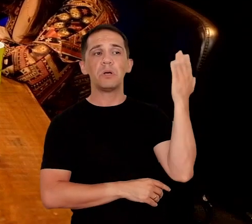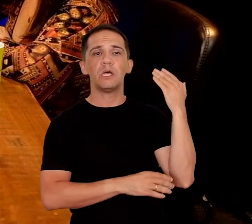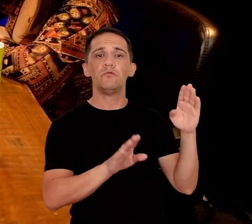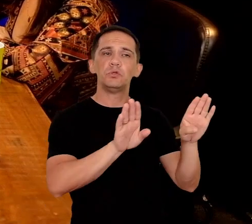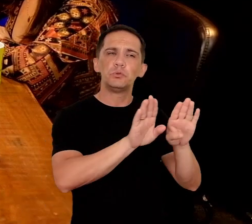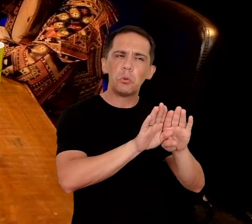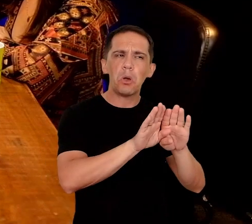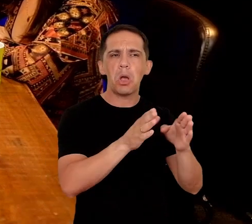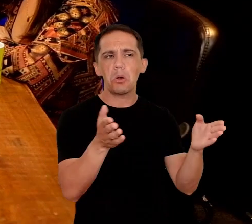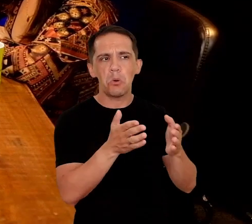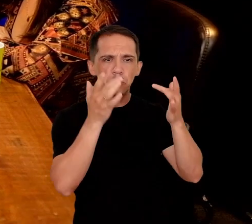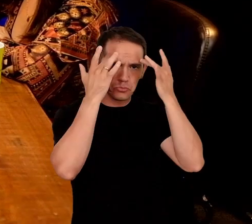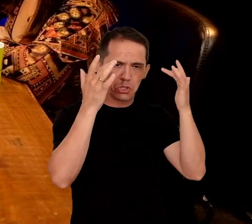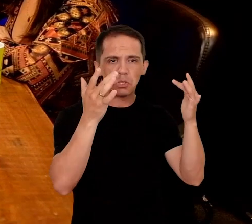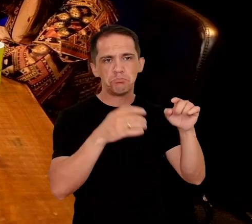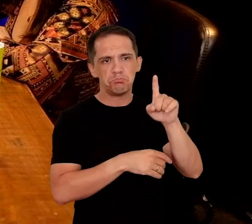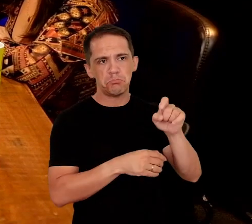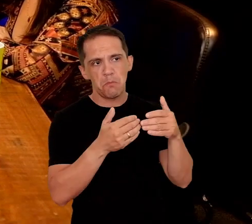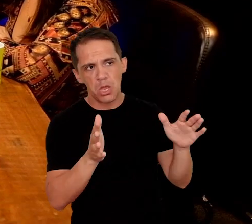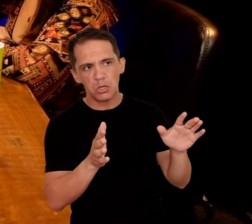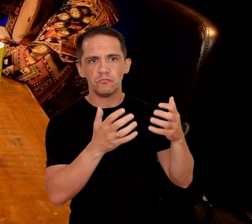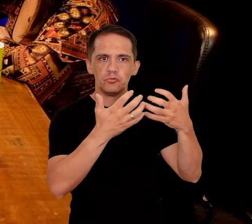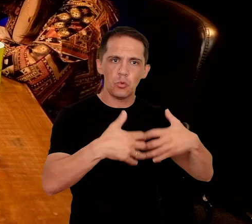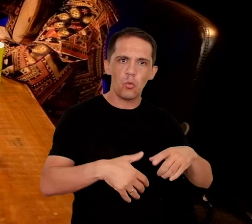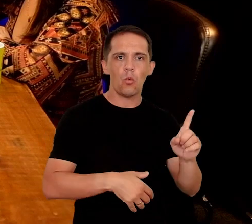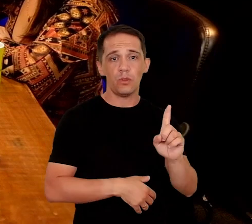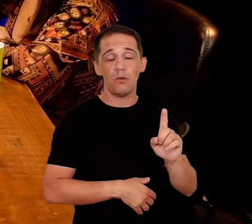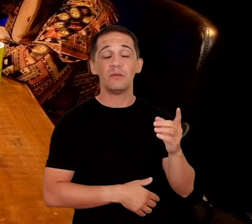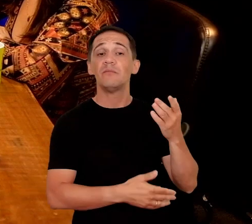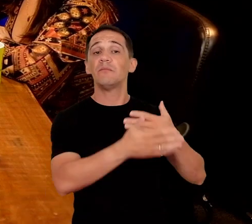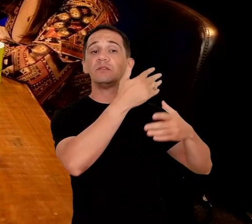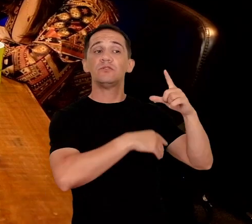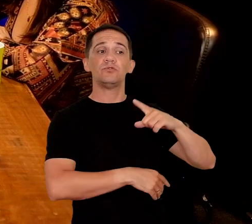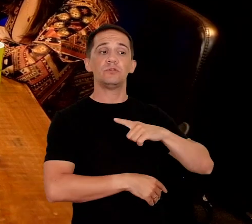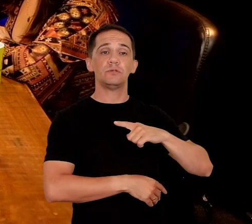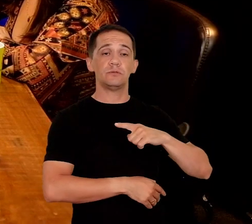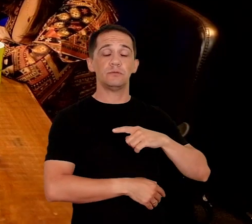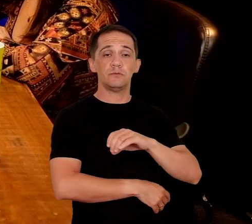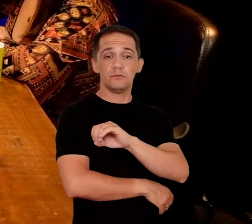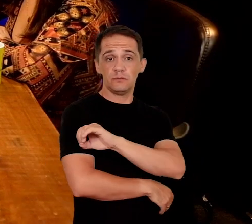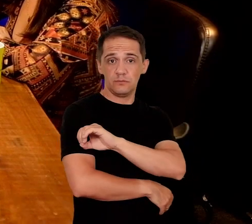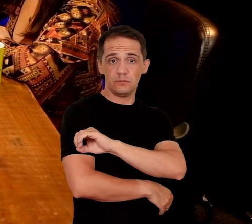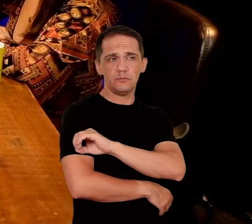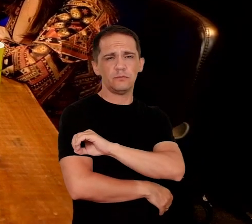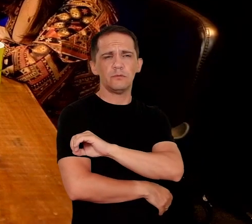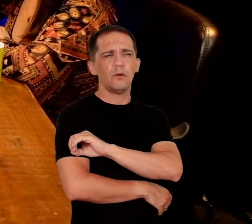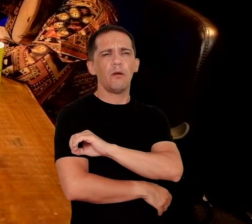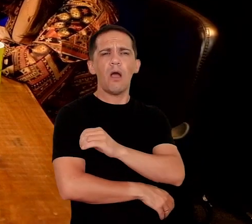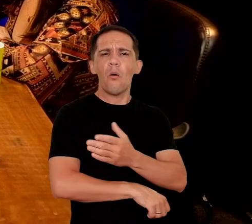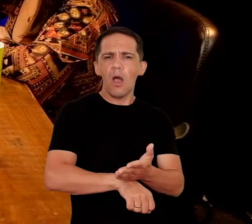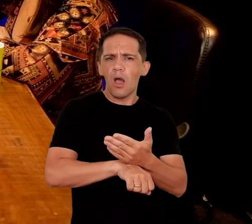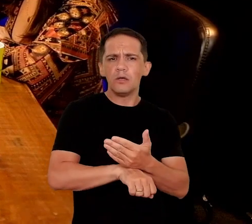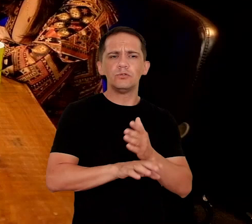de 0... Olha, eles tinham, na época, uns anos atrás, tinha atendimento até para crianças, para bebês, assim. Mas escola regular,